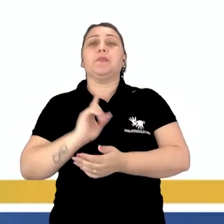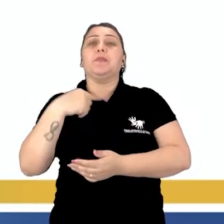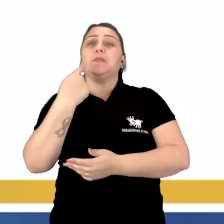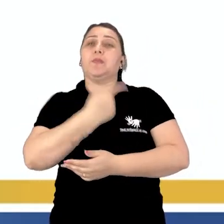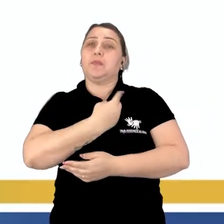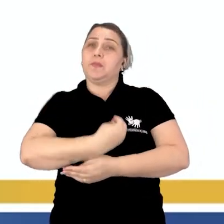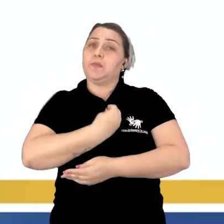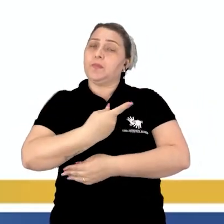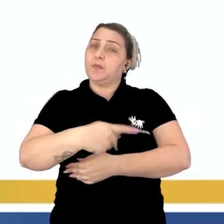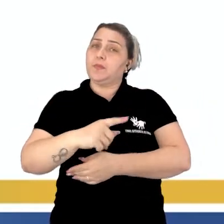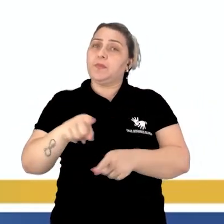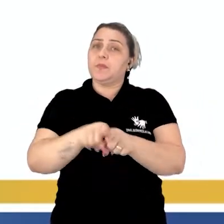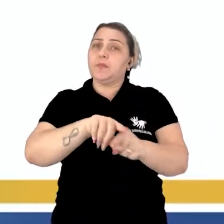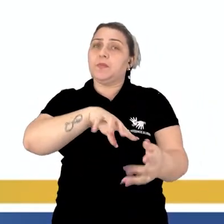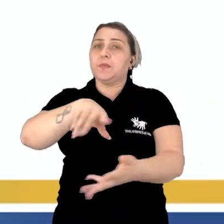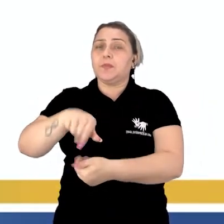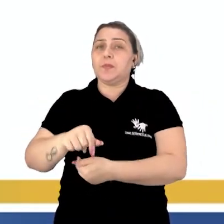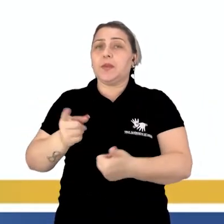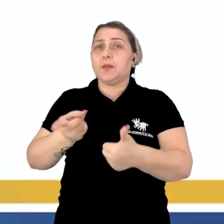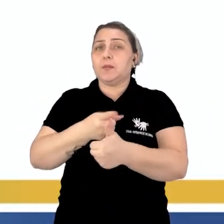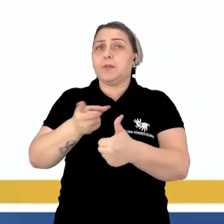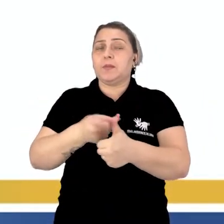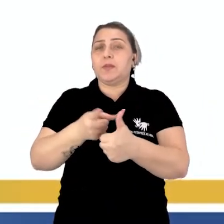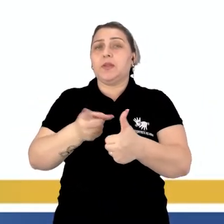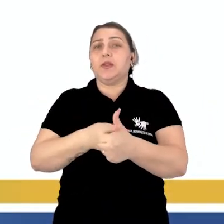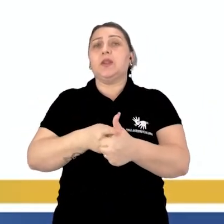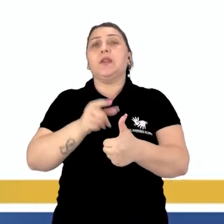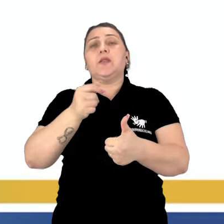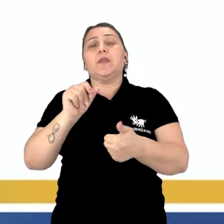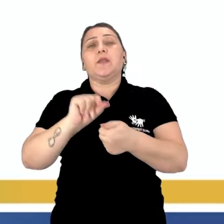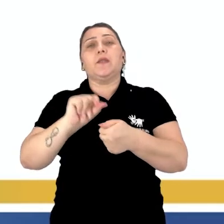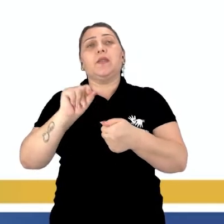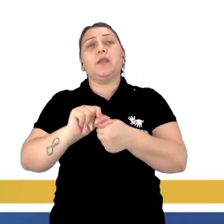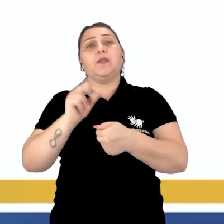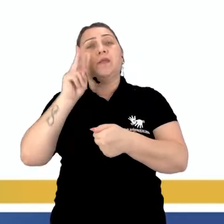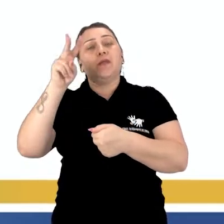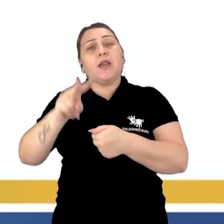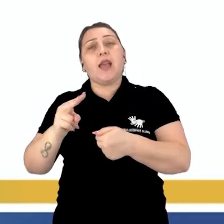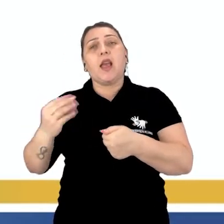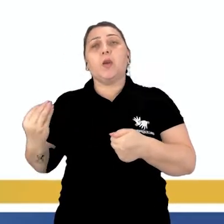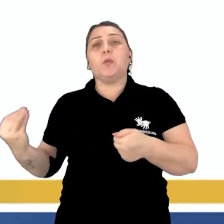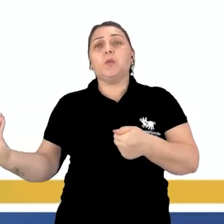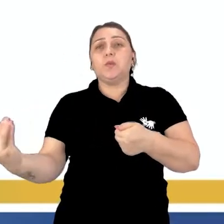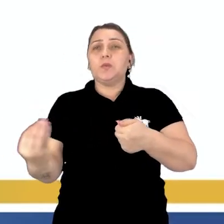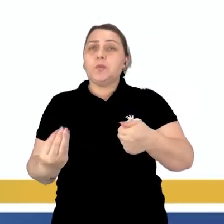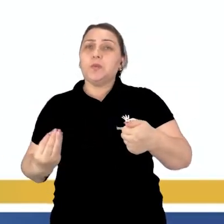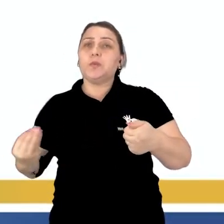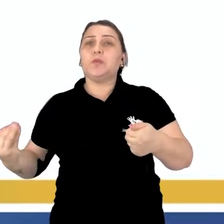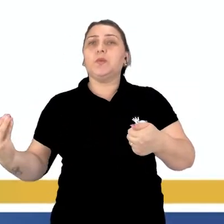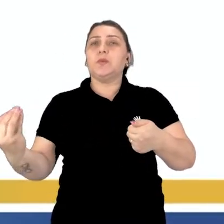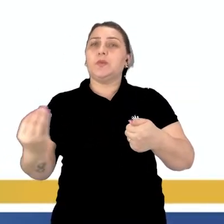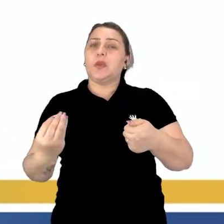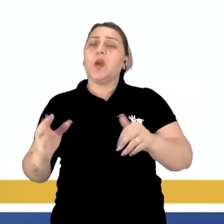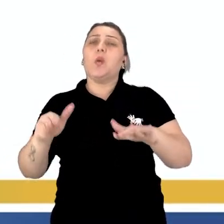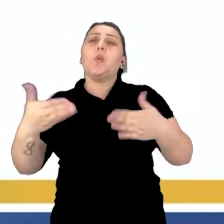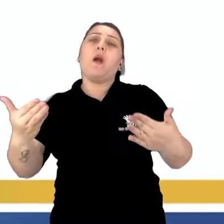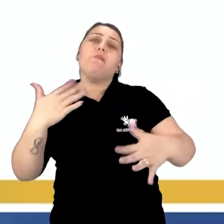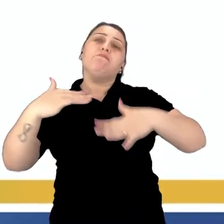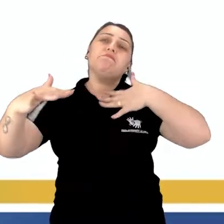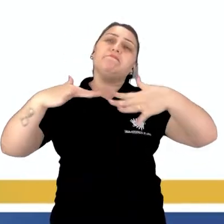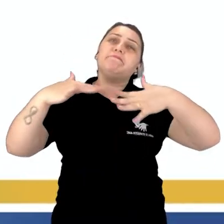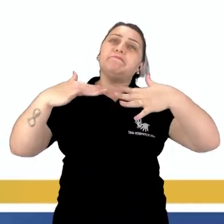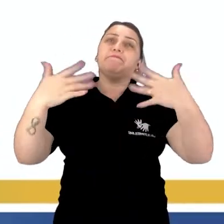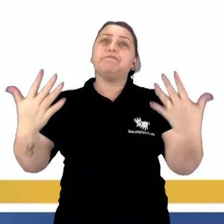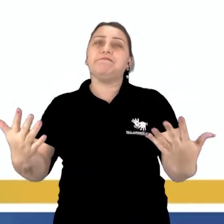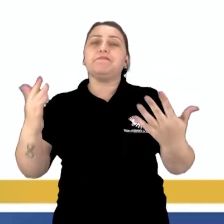nossa existência aqui na Terra também. O primeiro movimento que a gente vai ver aí é o movimento de translação. Que movimento é esse?